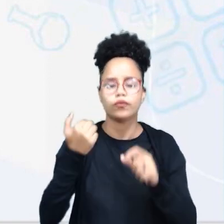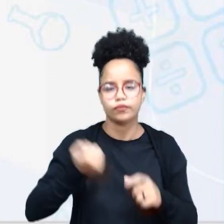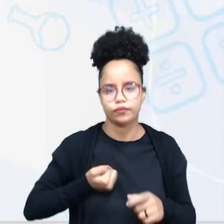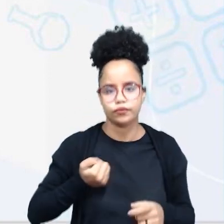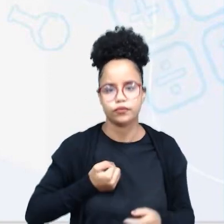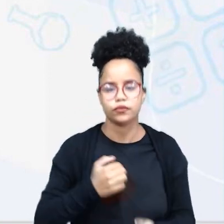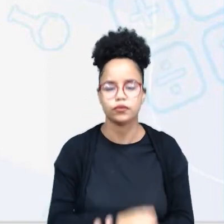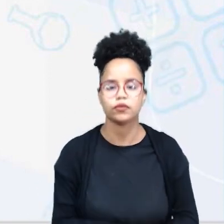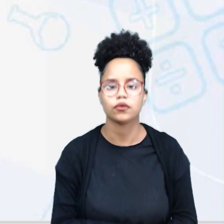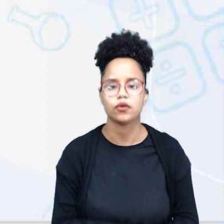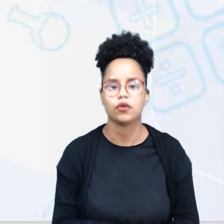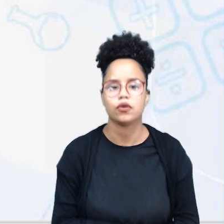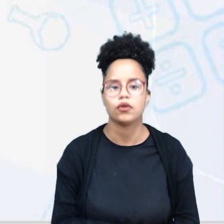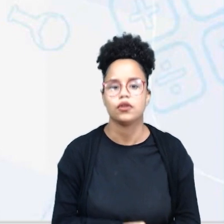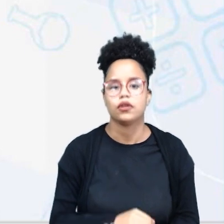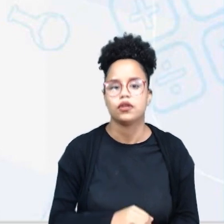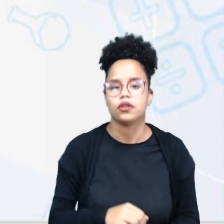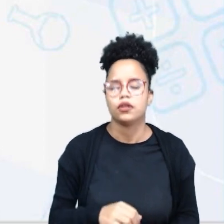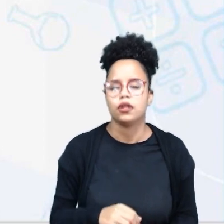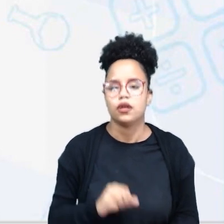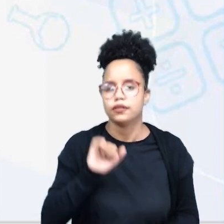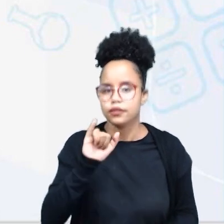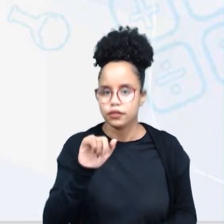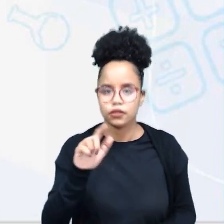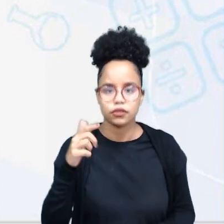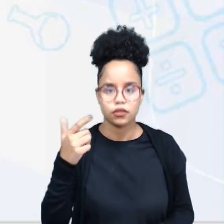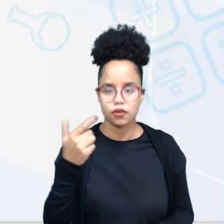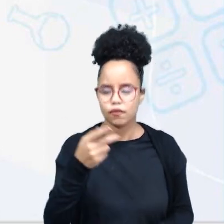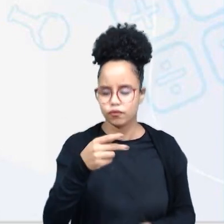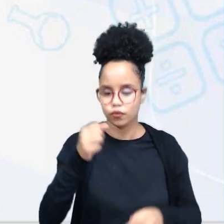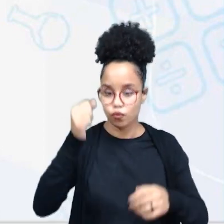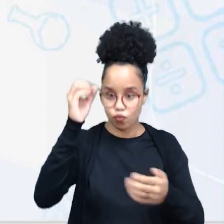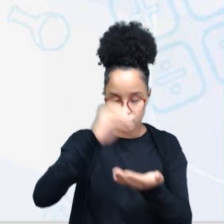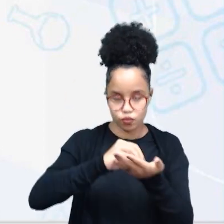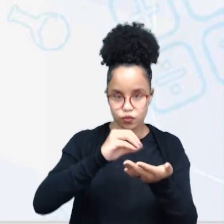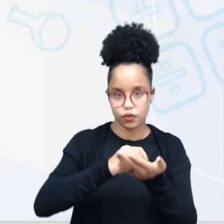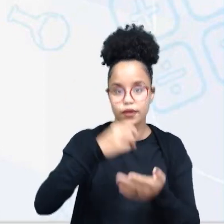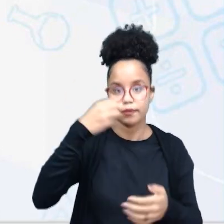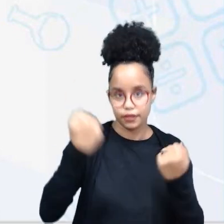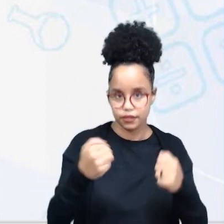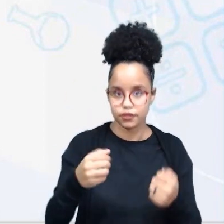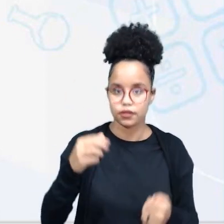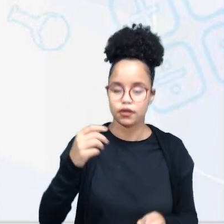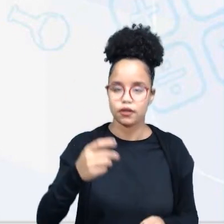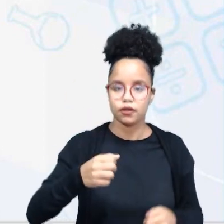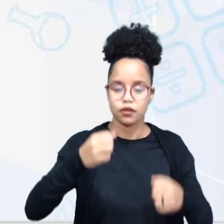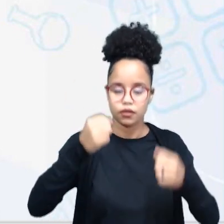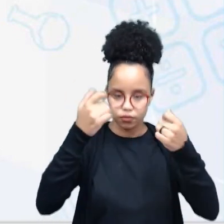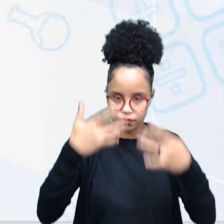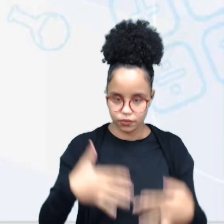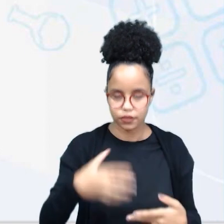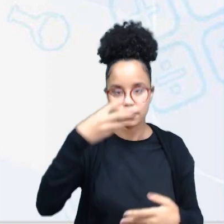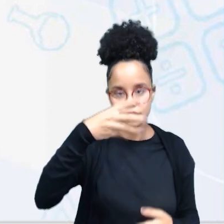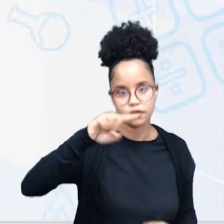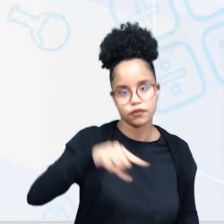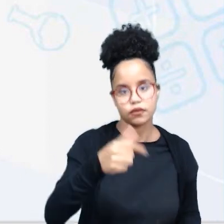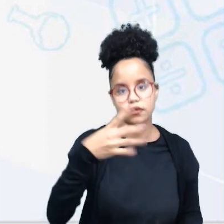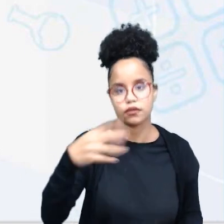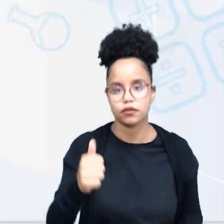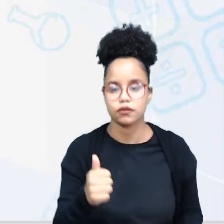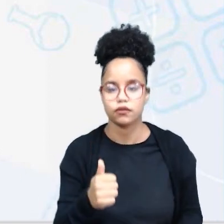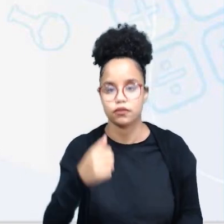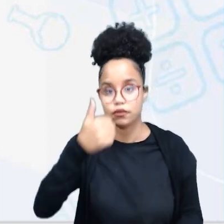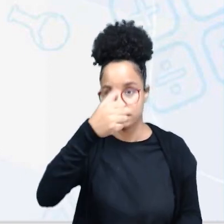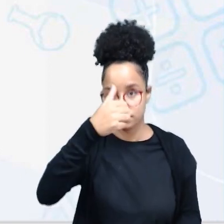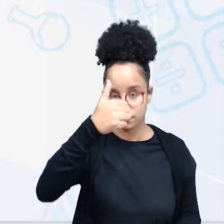como ele aqui não falou use pi = tanto então a gente vai ter que usar o padrão que é 3,14 Então vou refazer